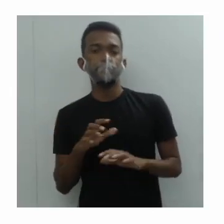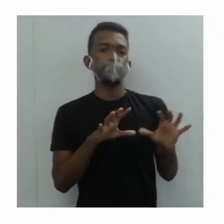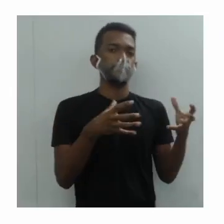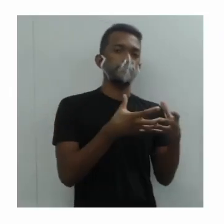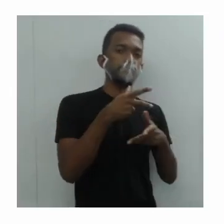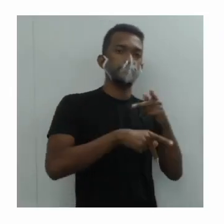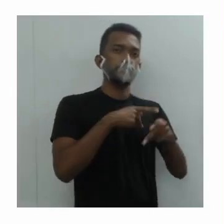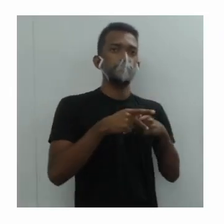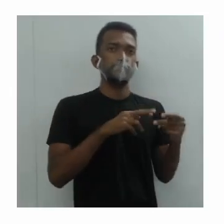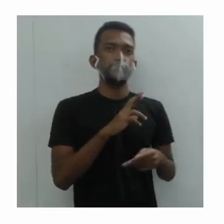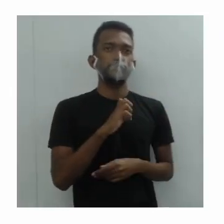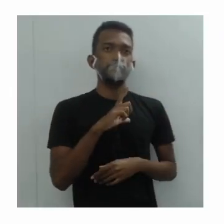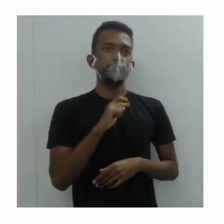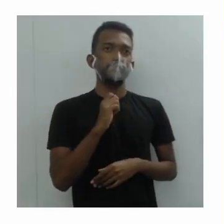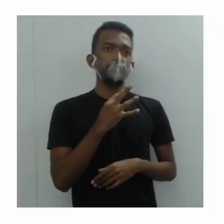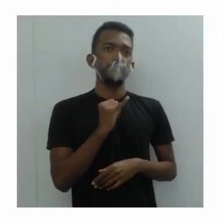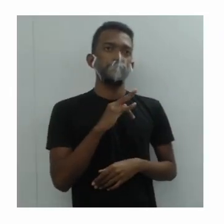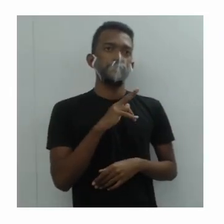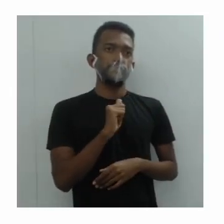Quando eu falo de população